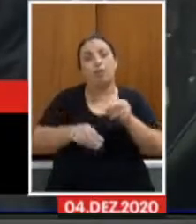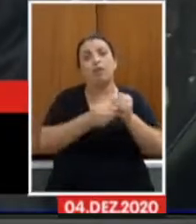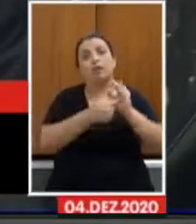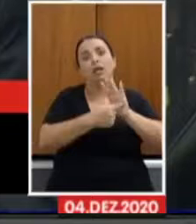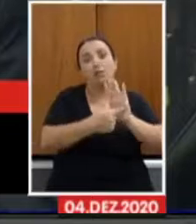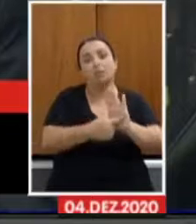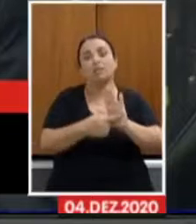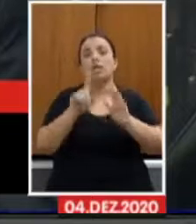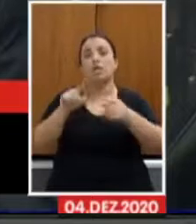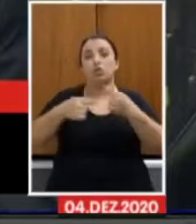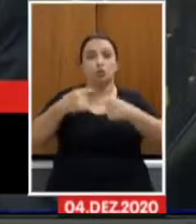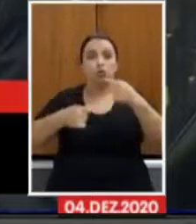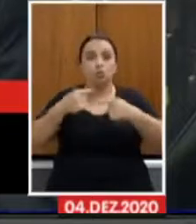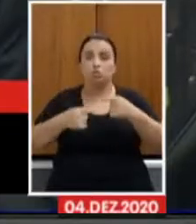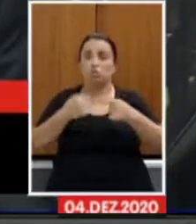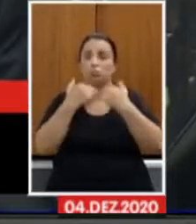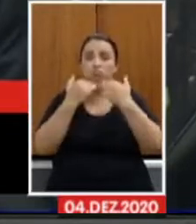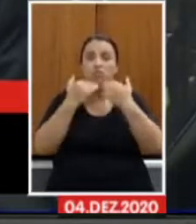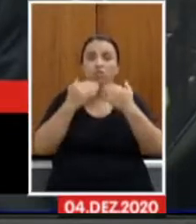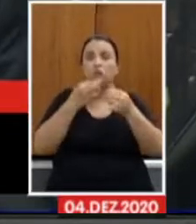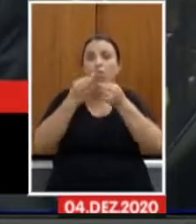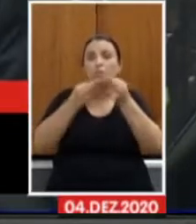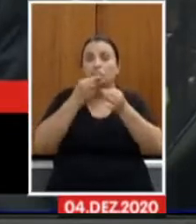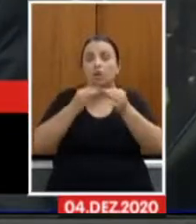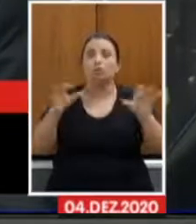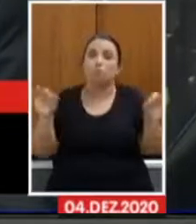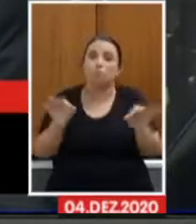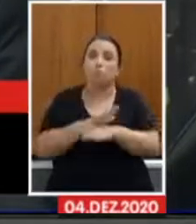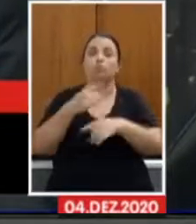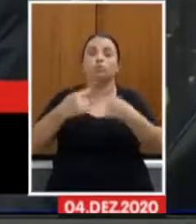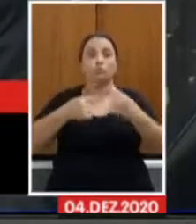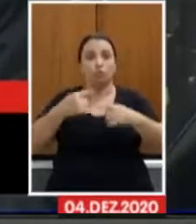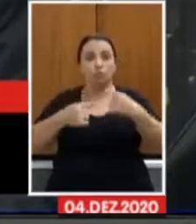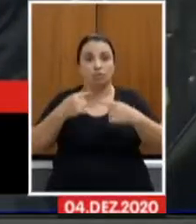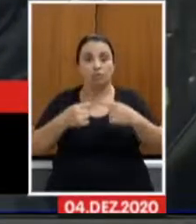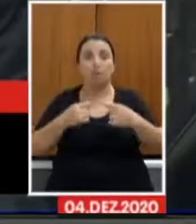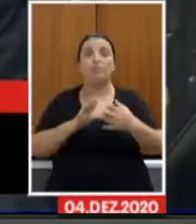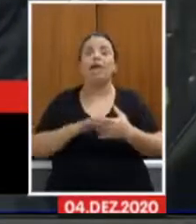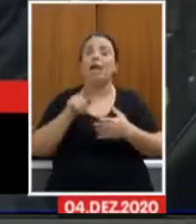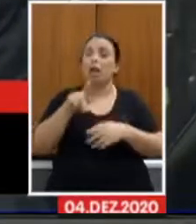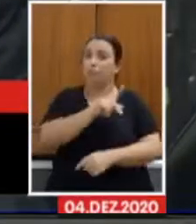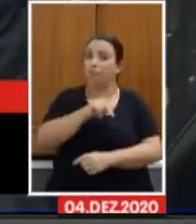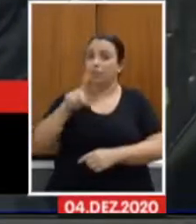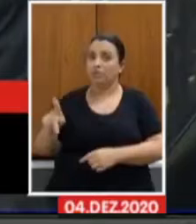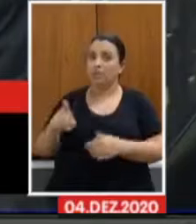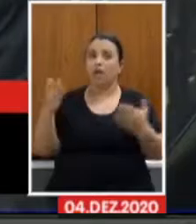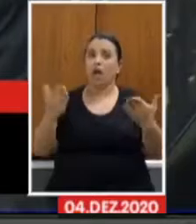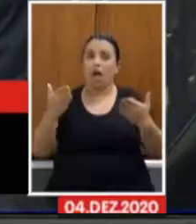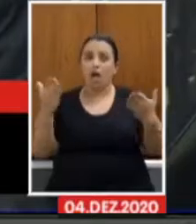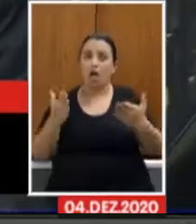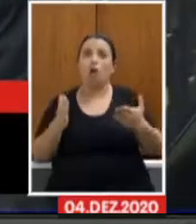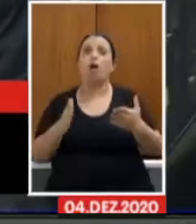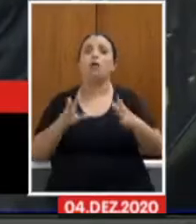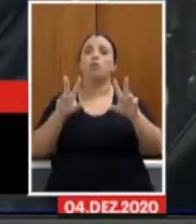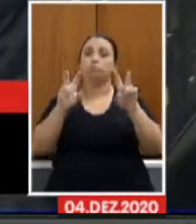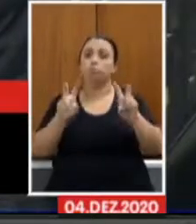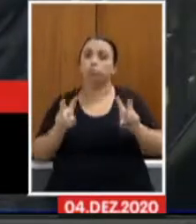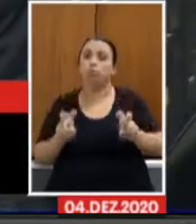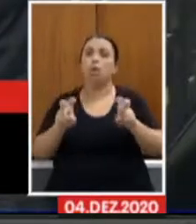há oradores inscritos, encerra-se a discussão. A presidência vai submeter a matéria à